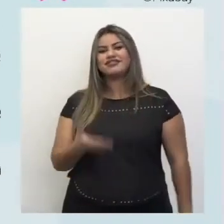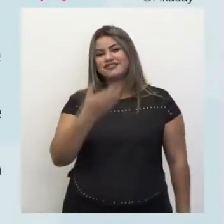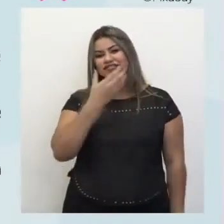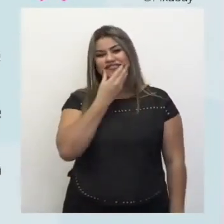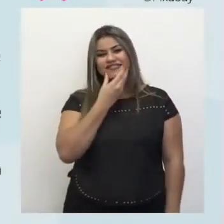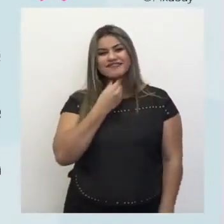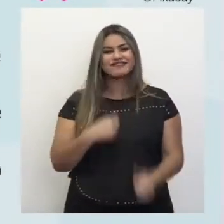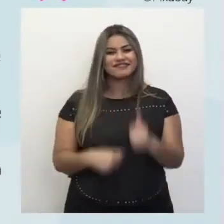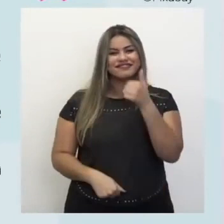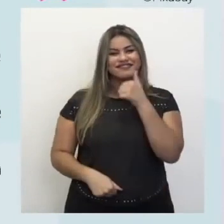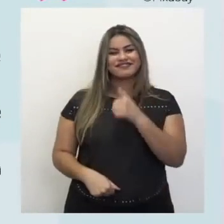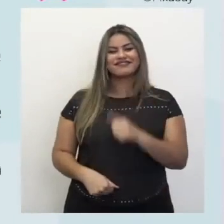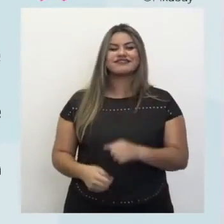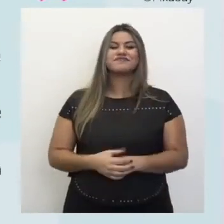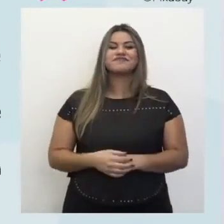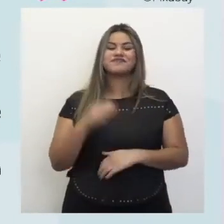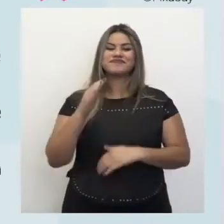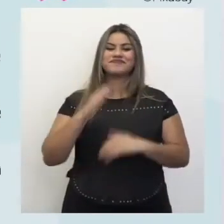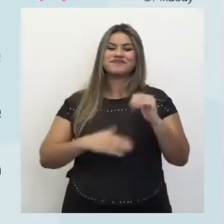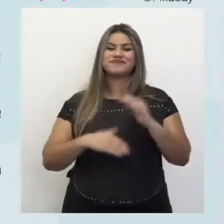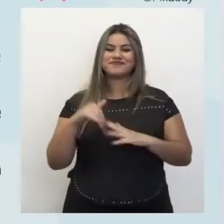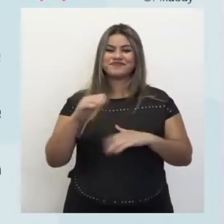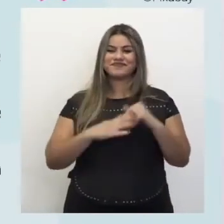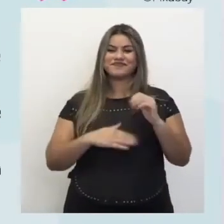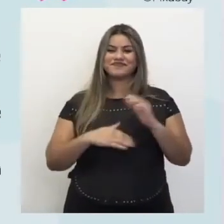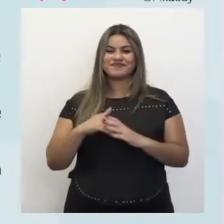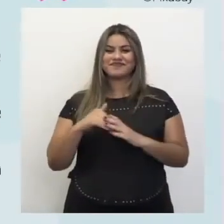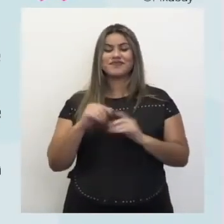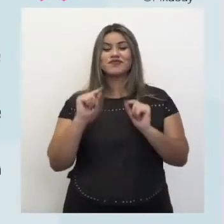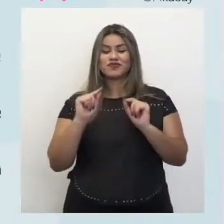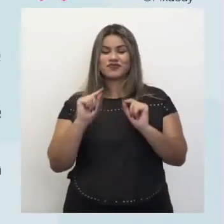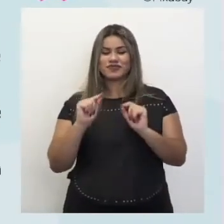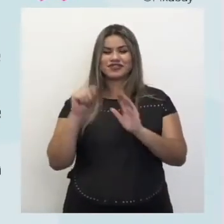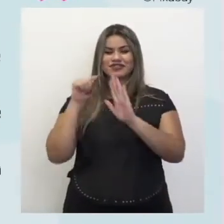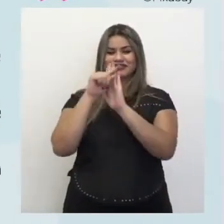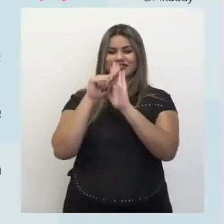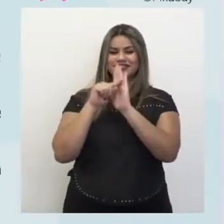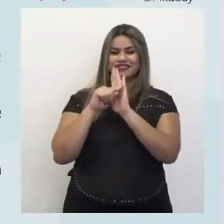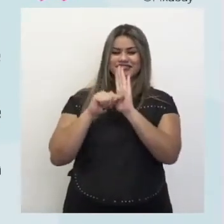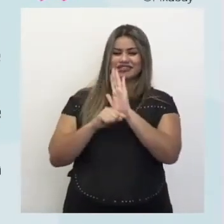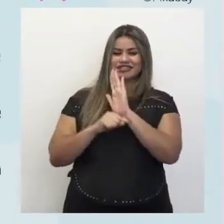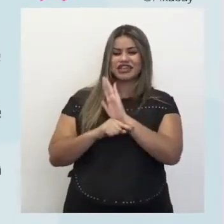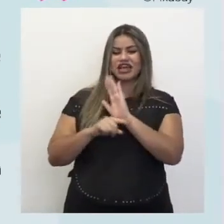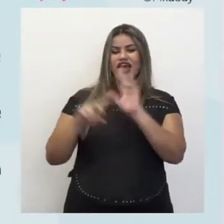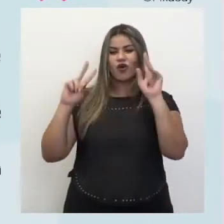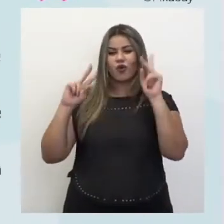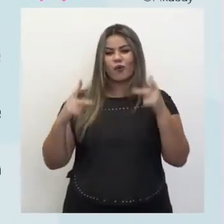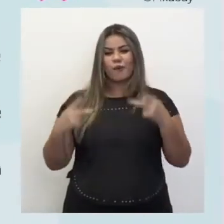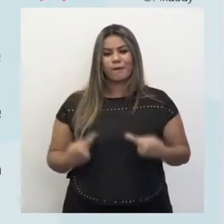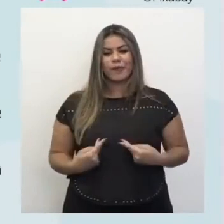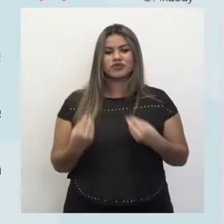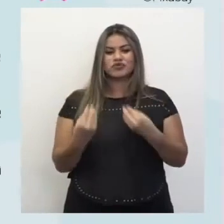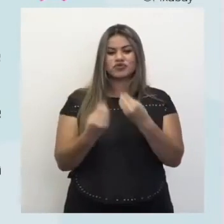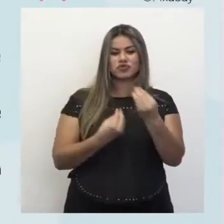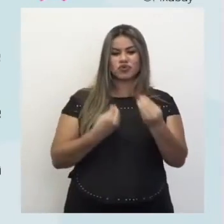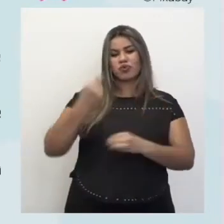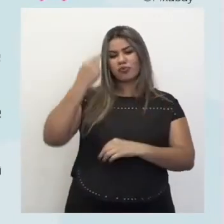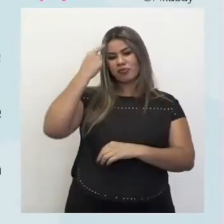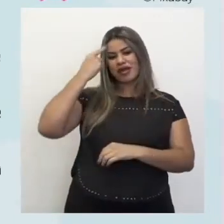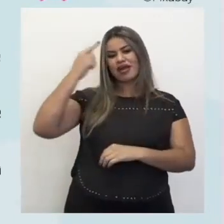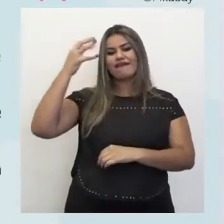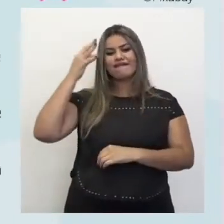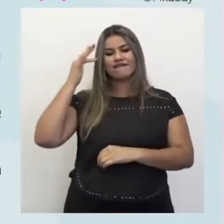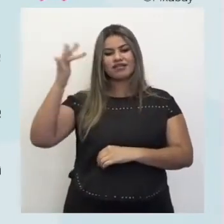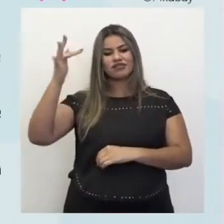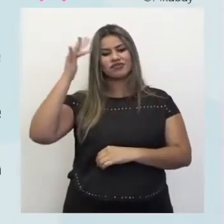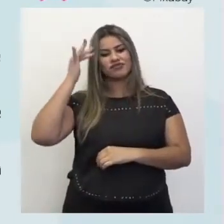são as habilidades, então, que nós iremos trabalhar? Analisar a condição dos seres humanos a partir da reflexão filosófica